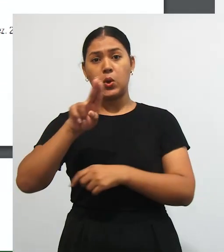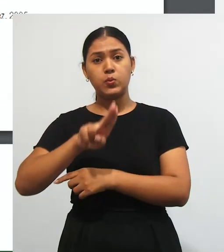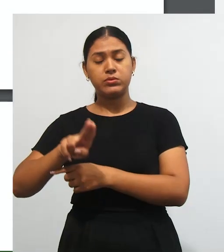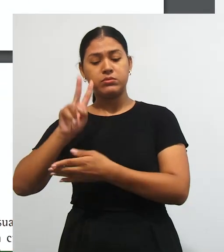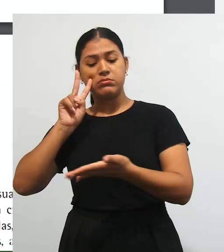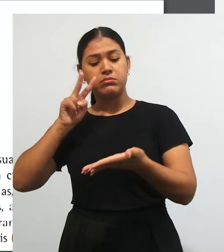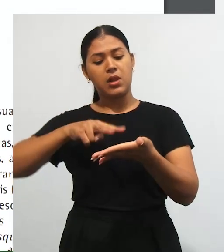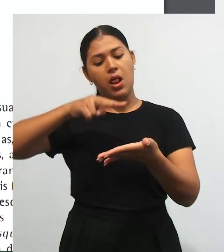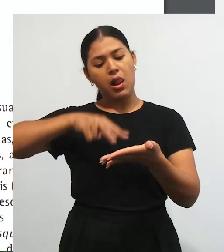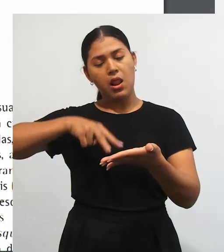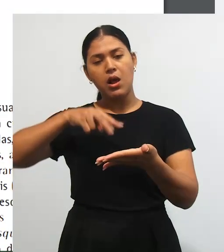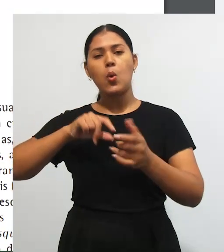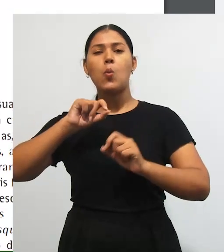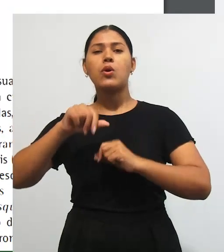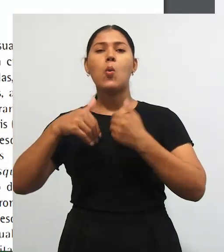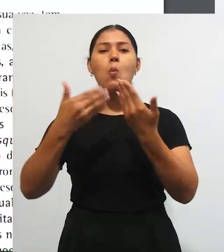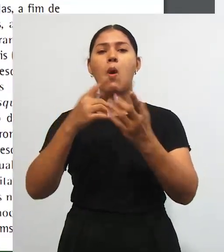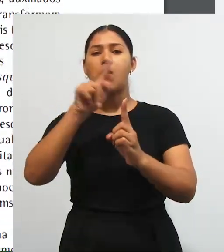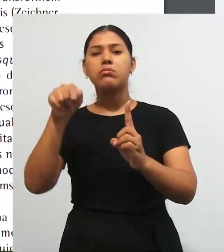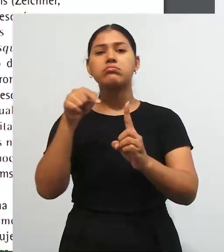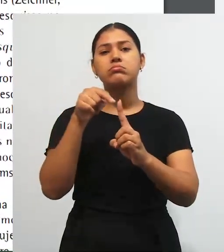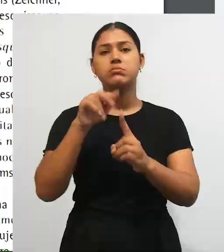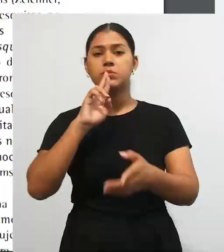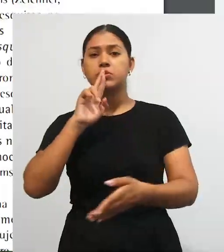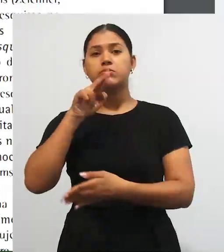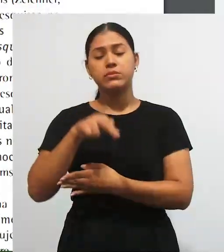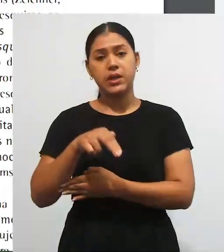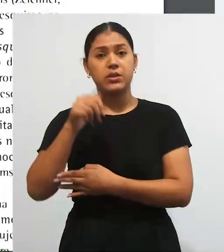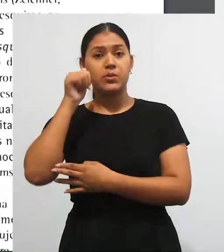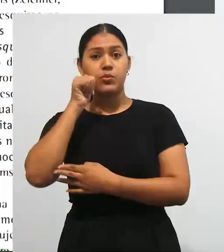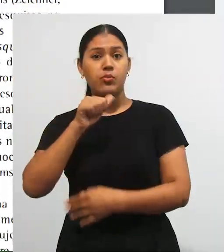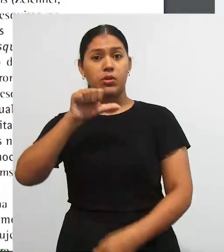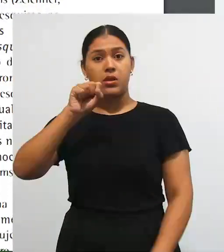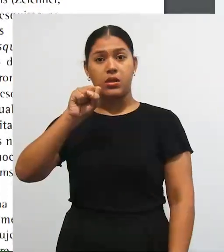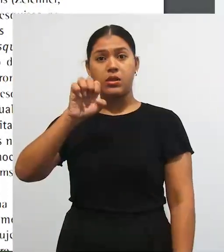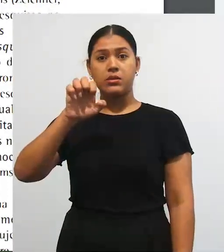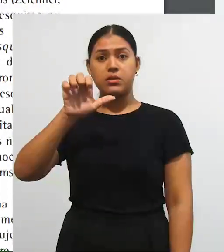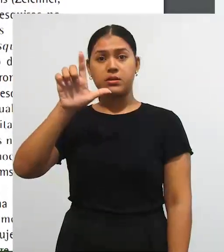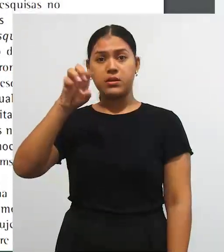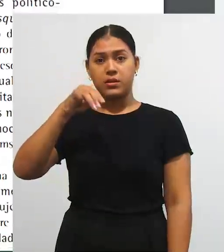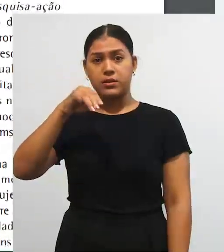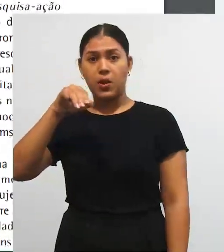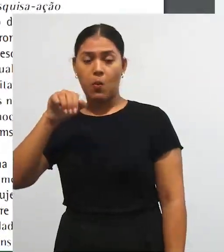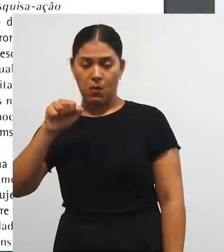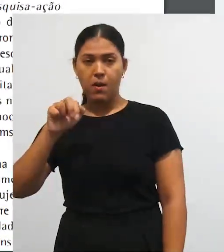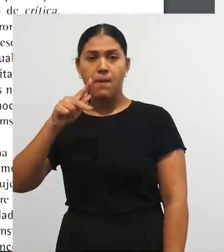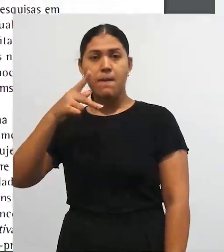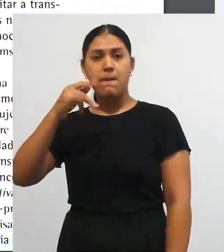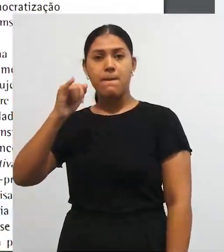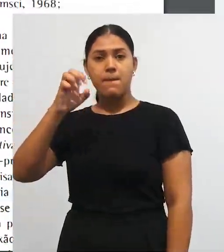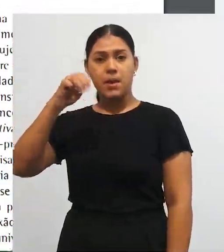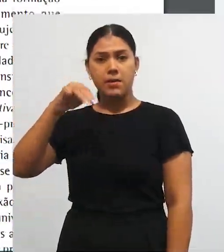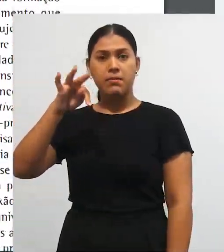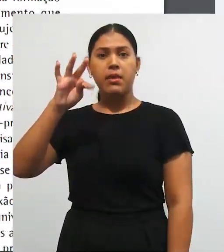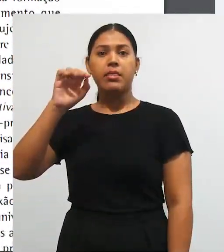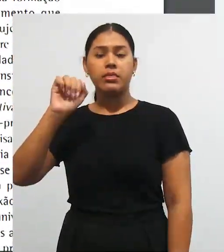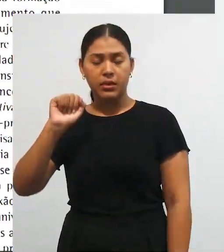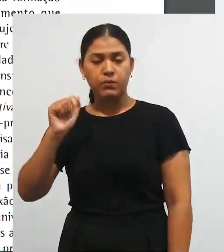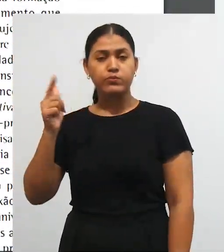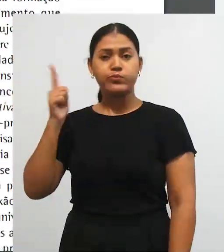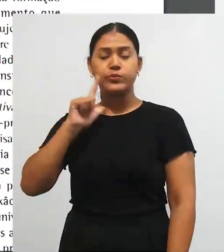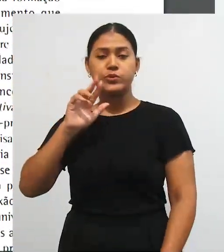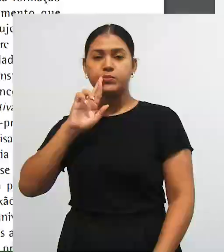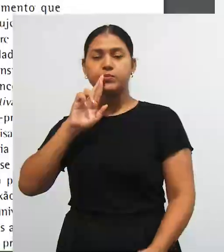você fazer a leitura e ver quais foram os resultados que a Selminha encontrou com relação à